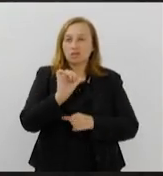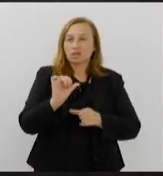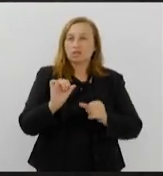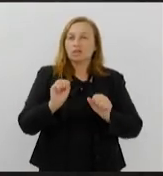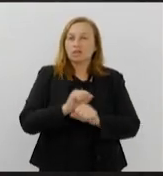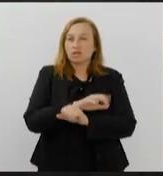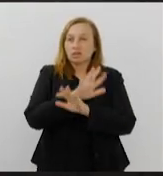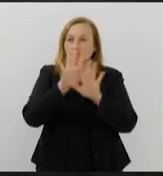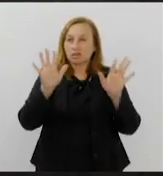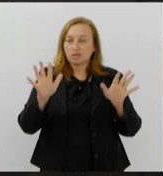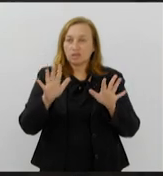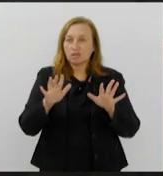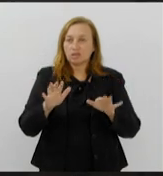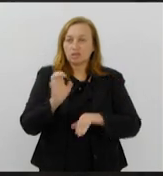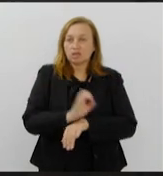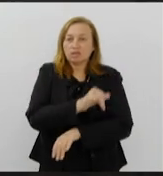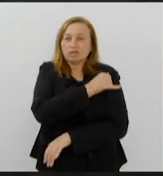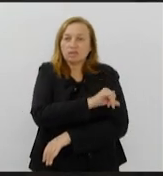Janeiro. Prazo